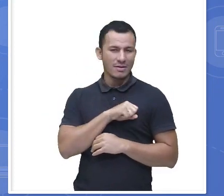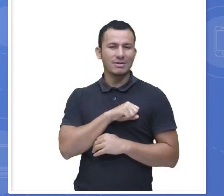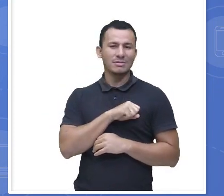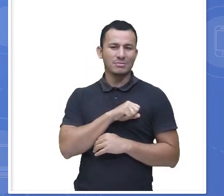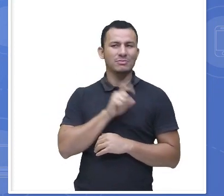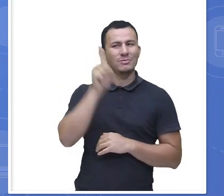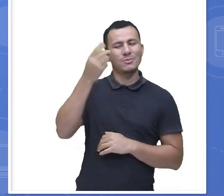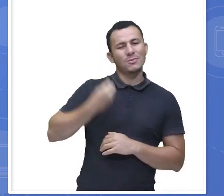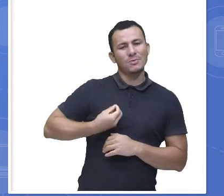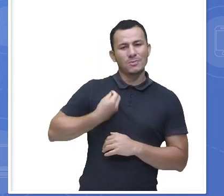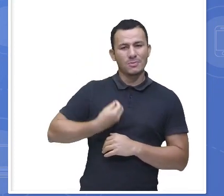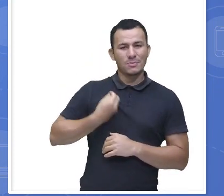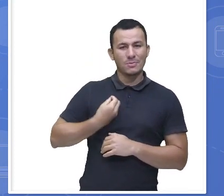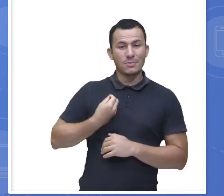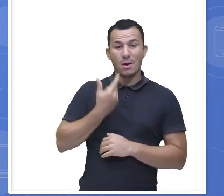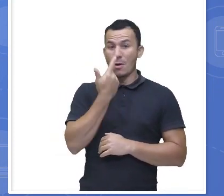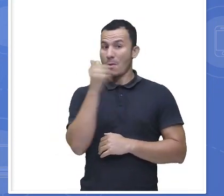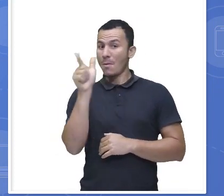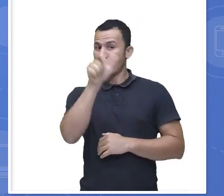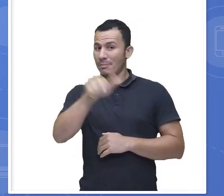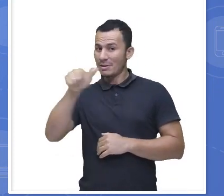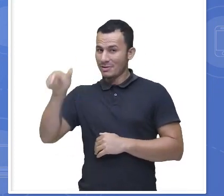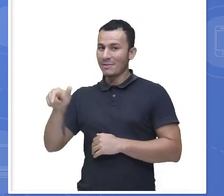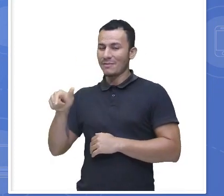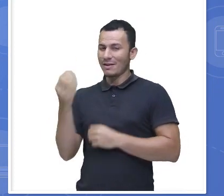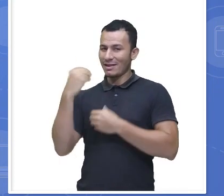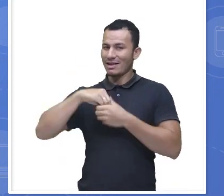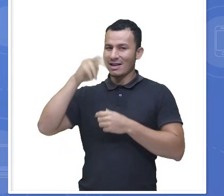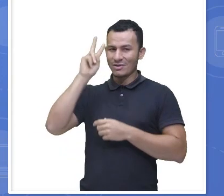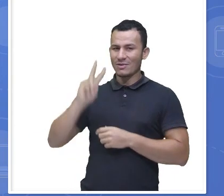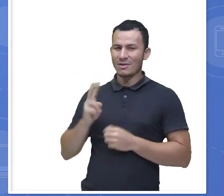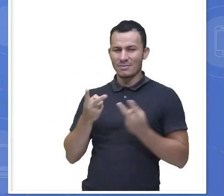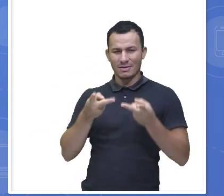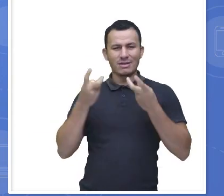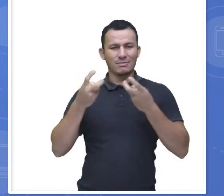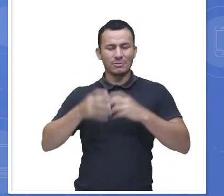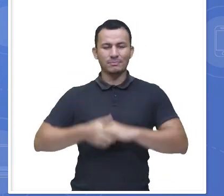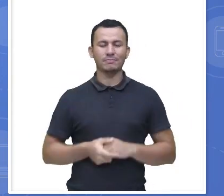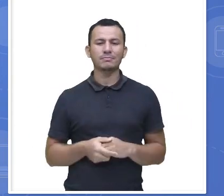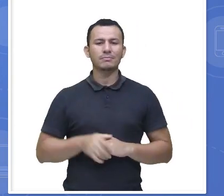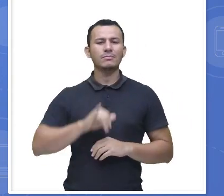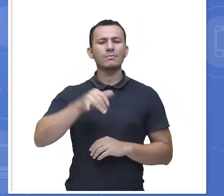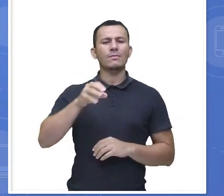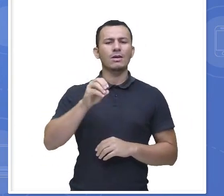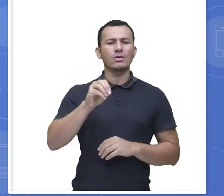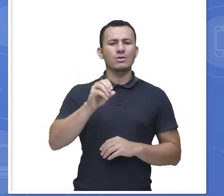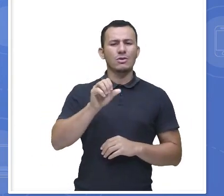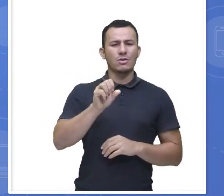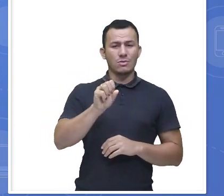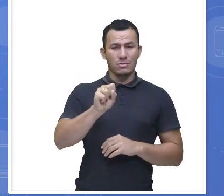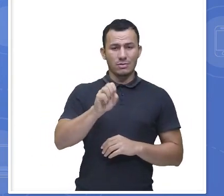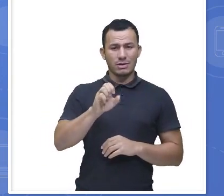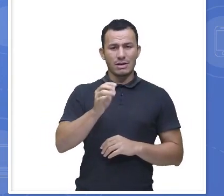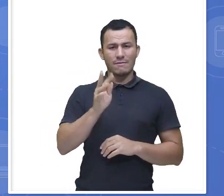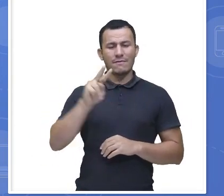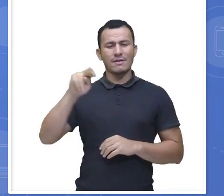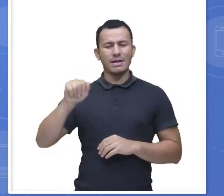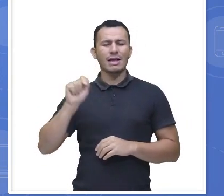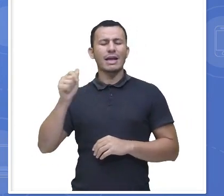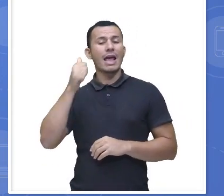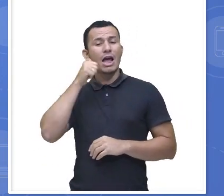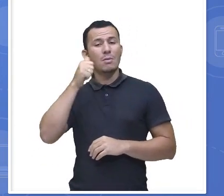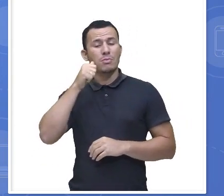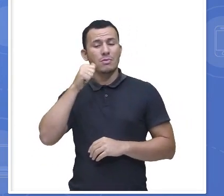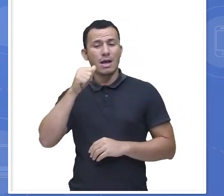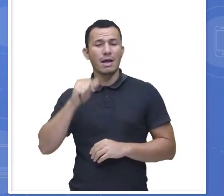Josefina Lee, outro personagem que está entrando nessa história. Vamos aí. Quem era Josefina Lee? Filha única do meu